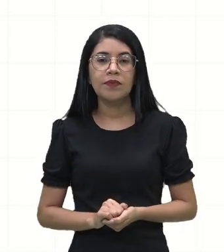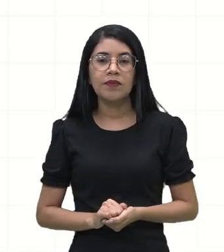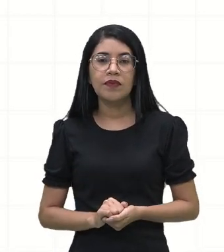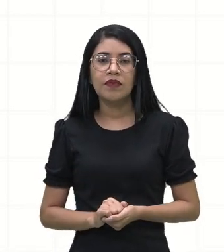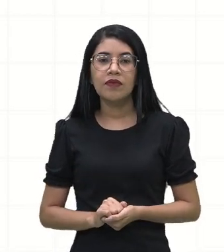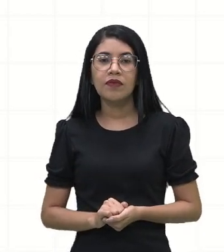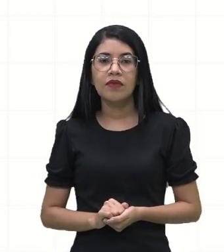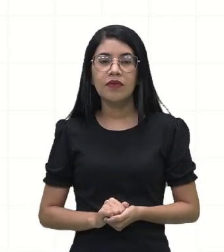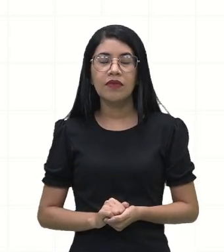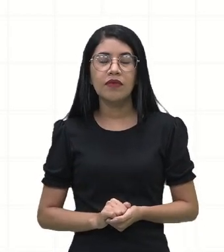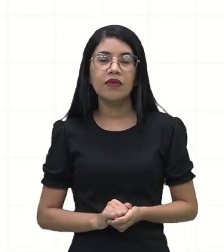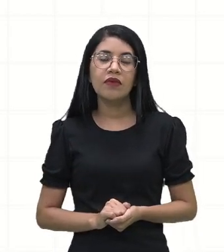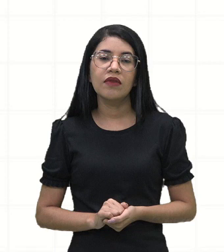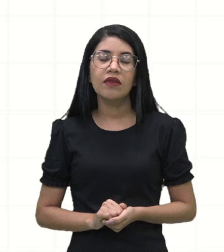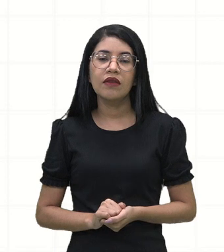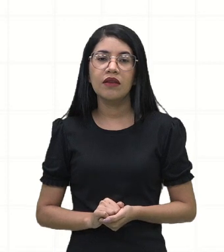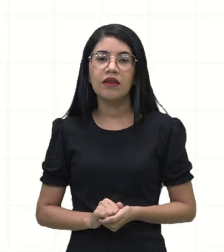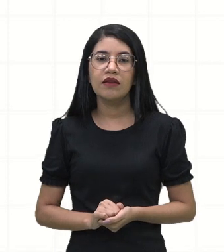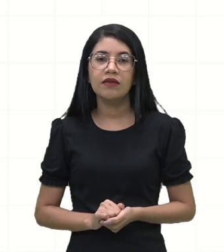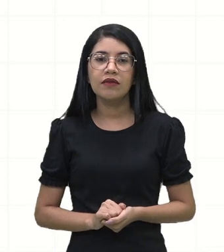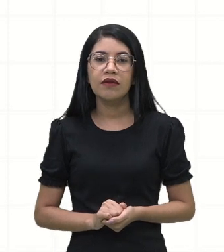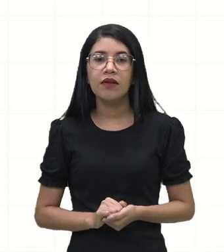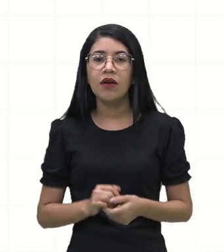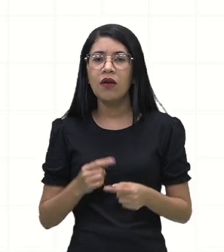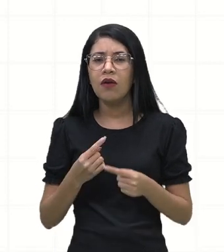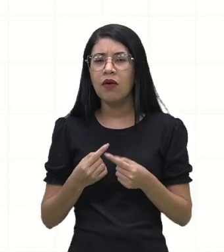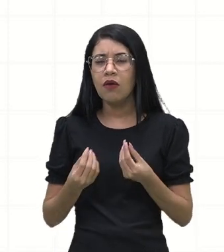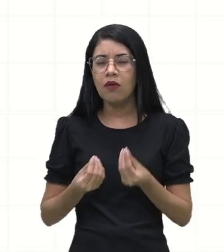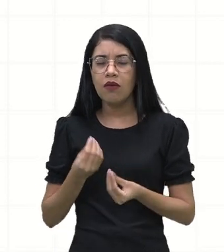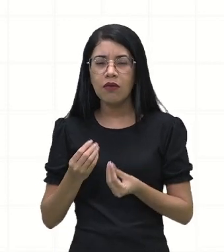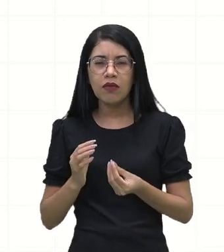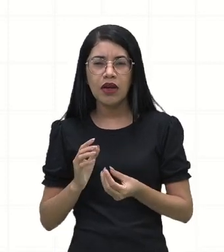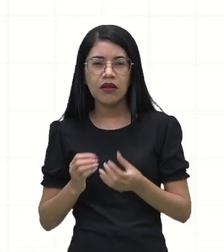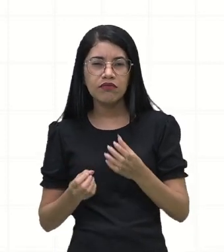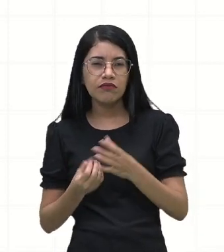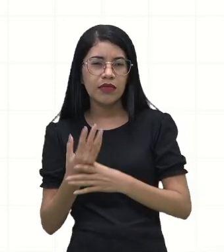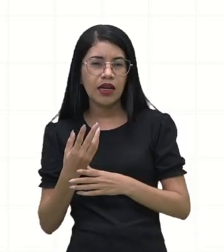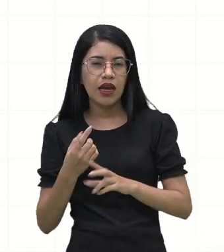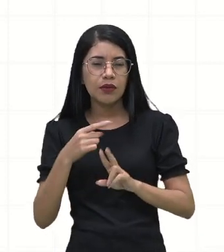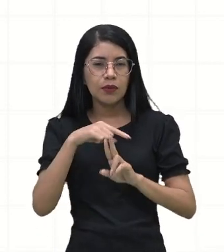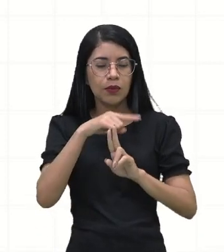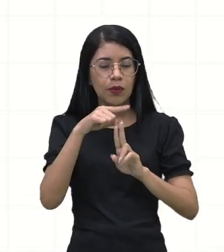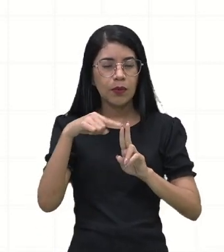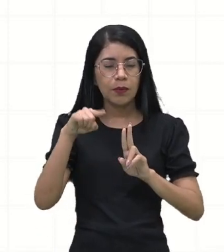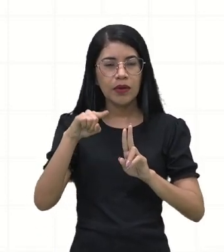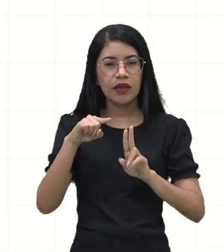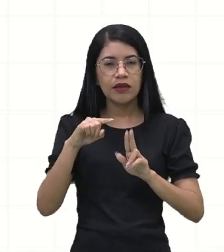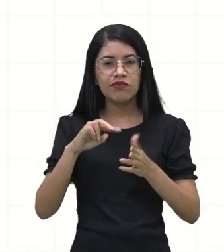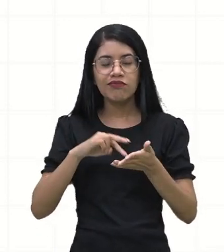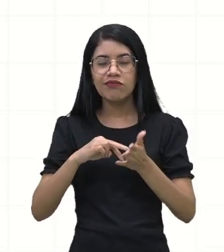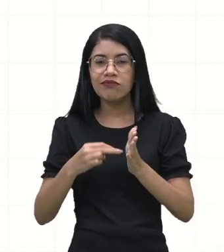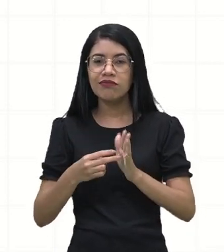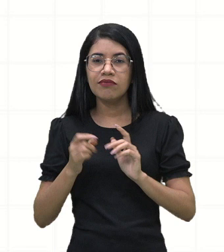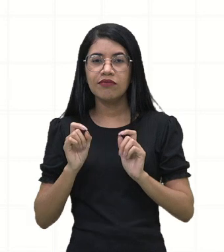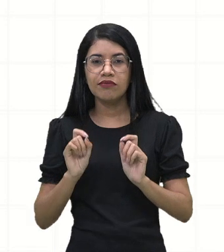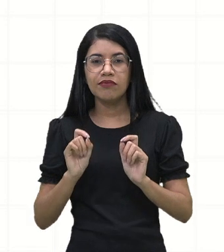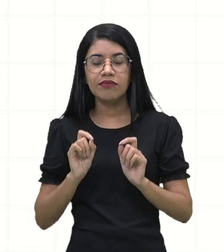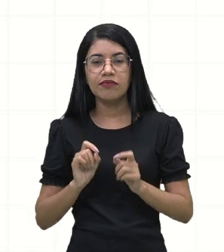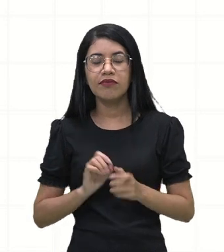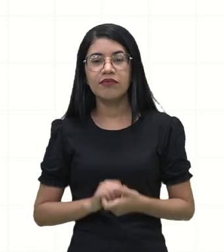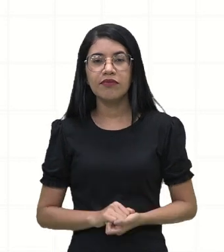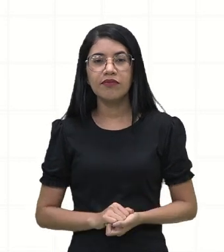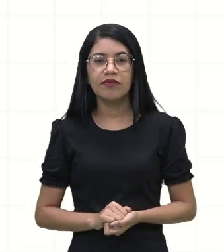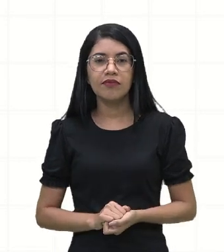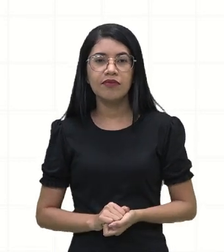Por que surgiu esse π? Do que é esse π? Né? Por que é uma constante? Razão